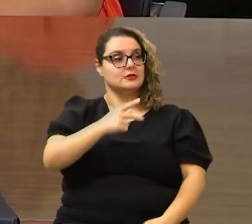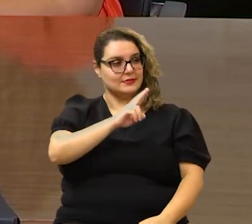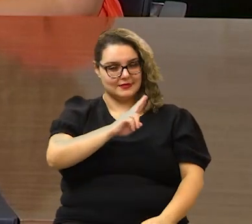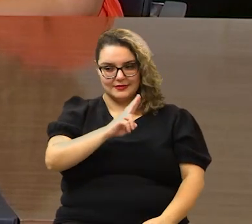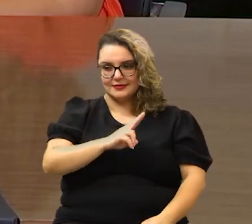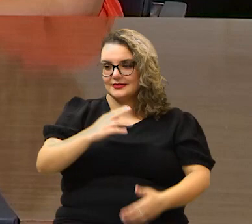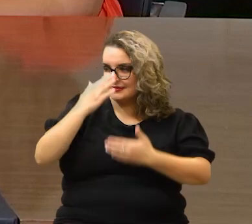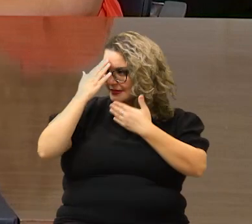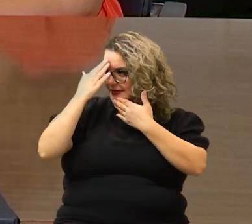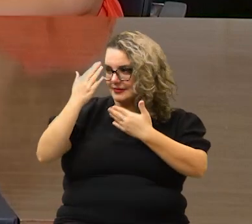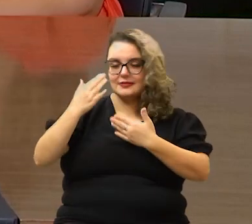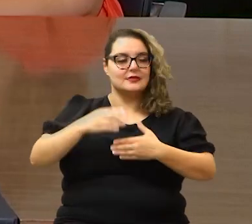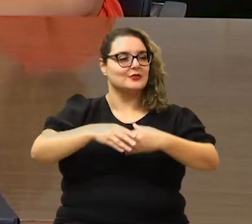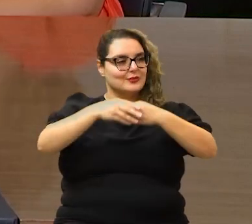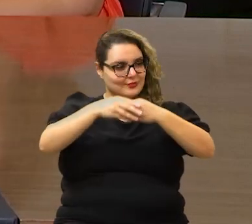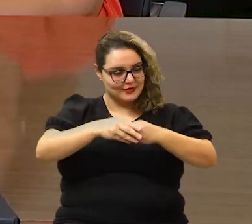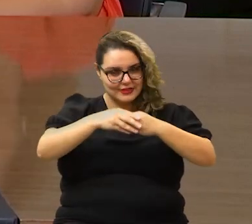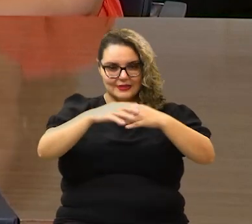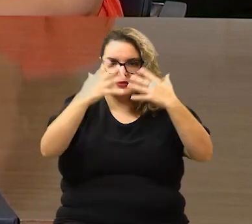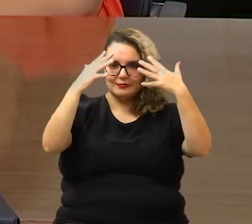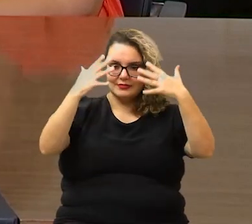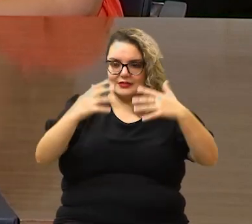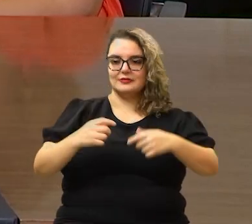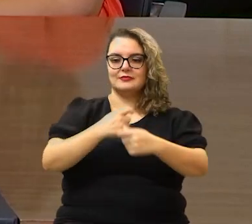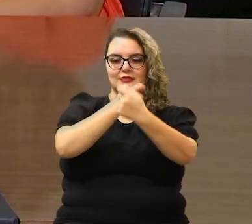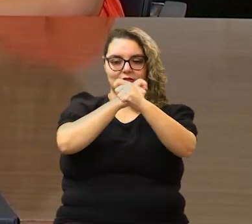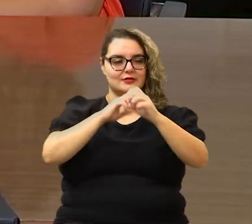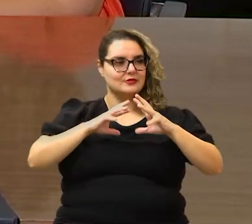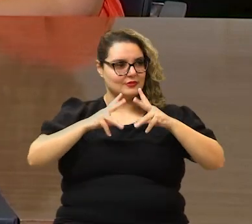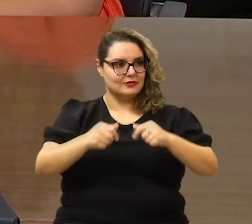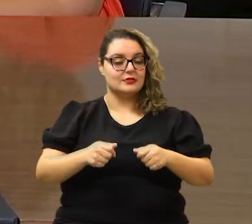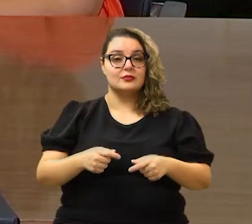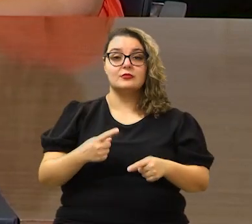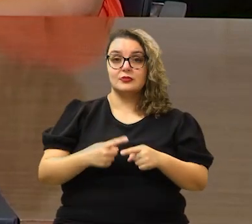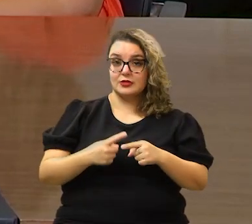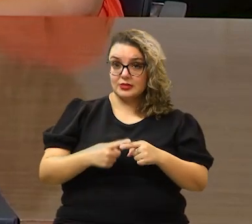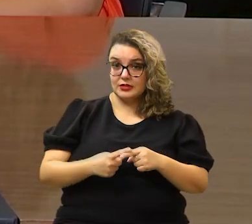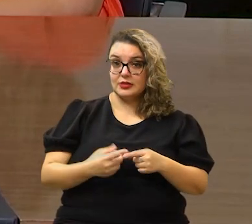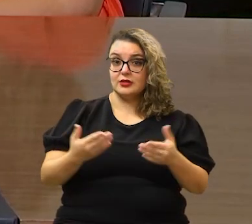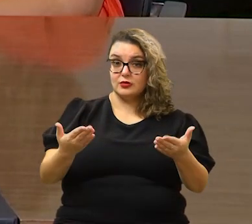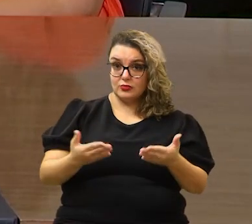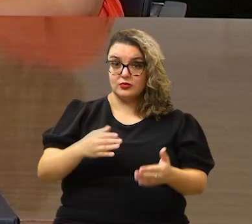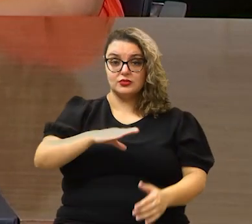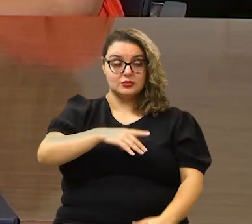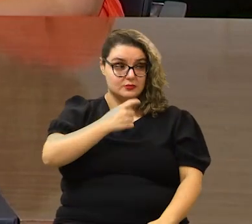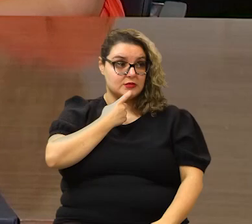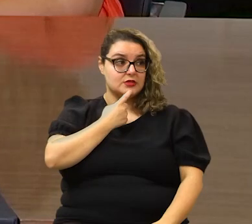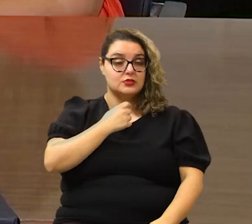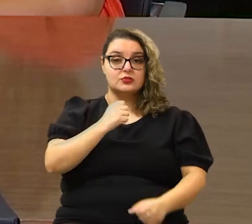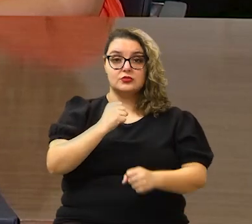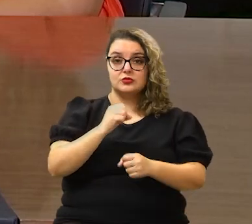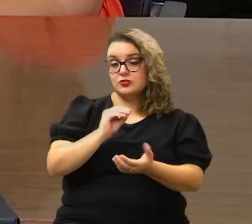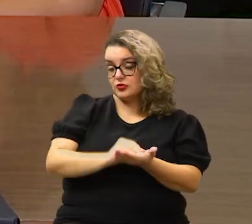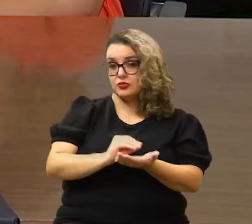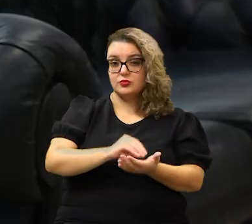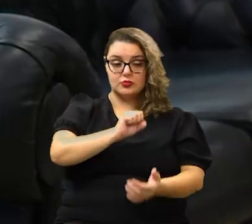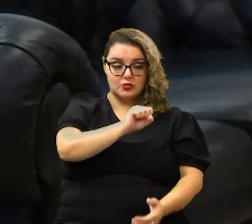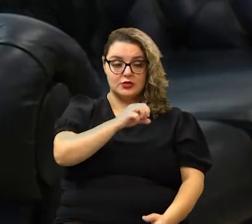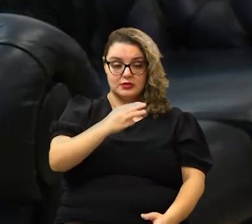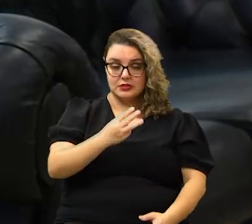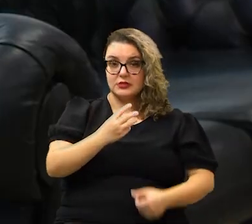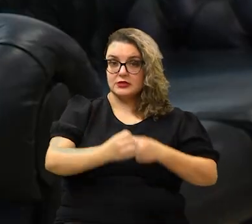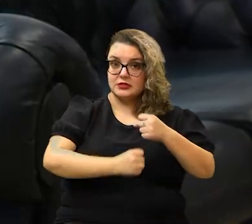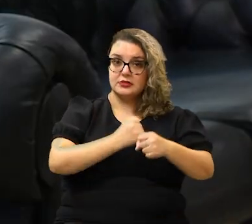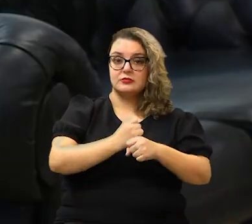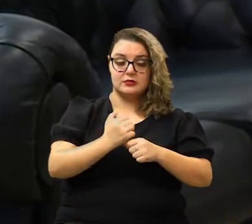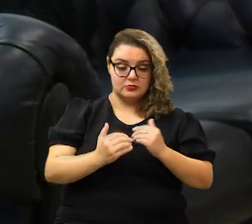Então, em seu nome, eu quero cumprimentar toda a PUC, porque certamente Campinas hoje, nos últimos 83 anos, nesse